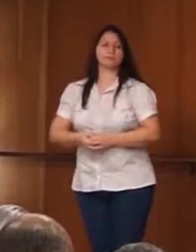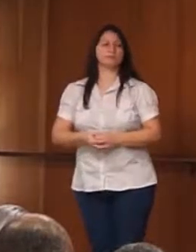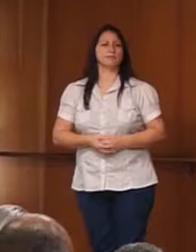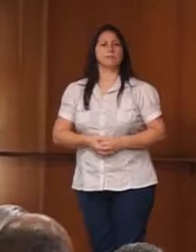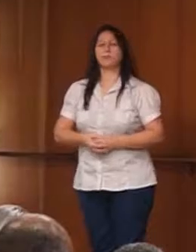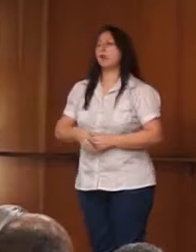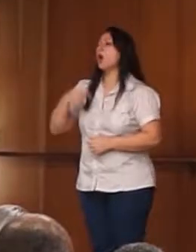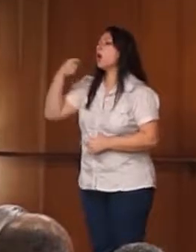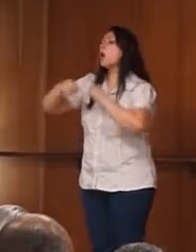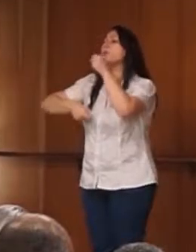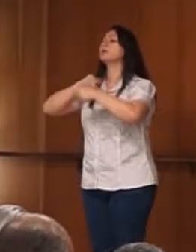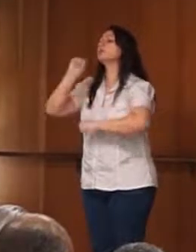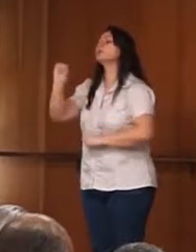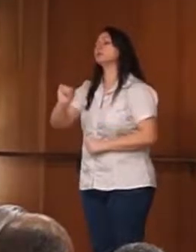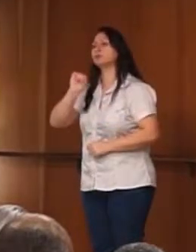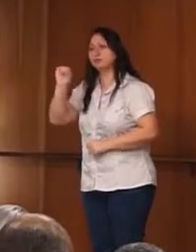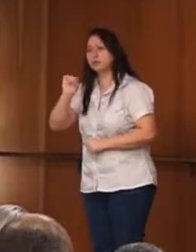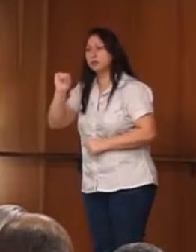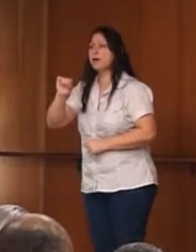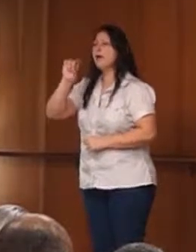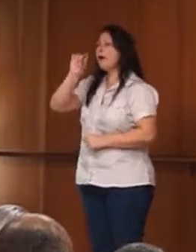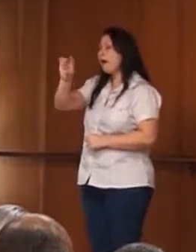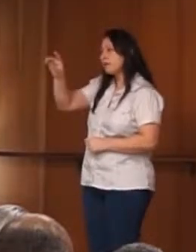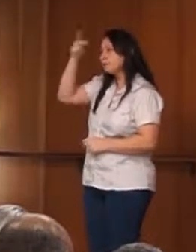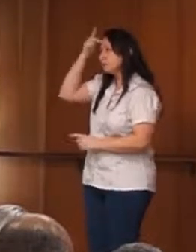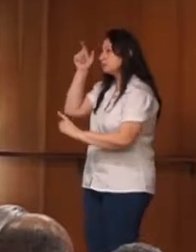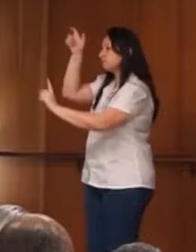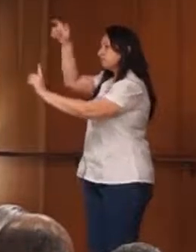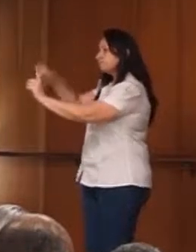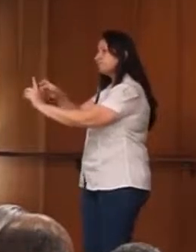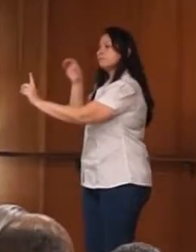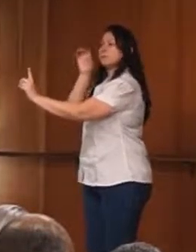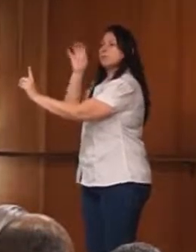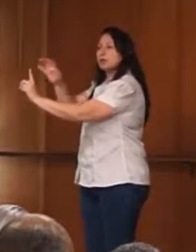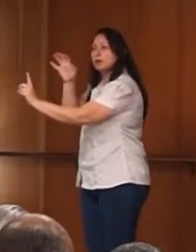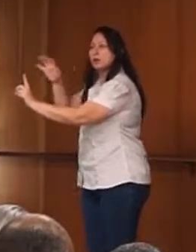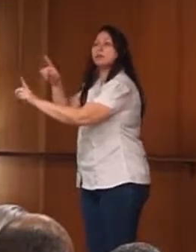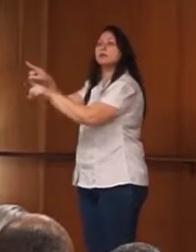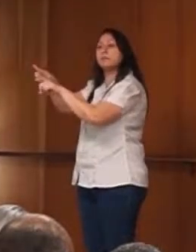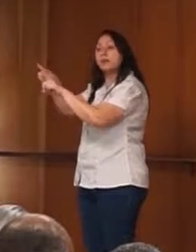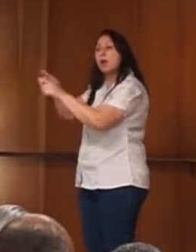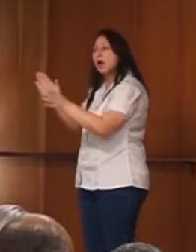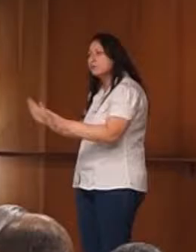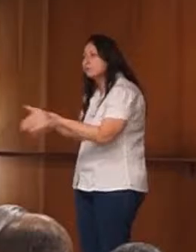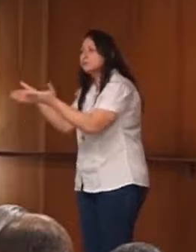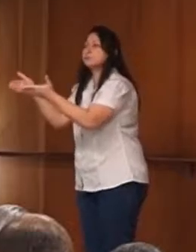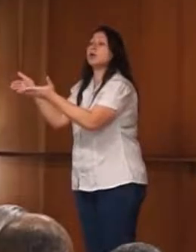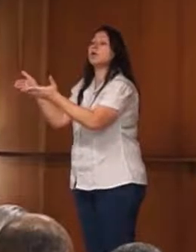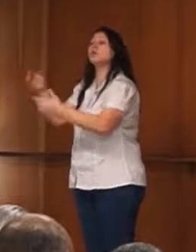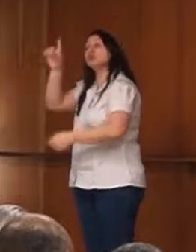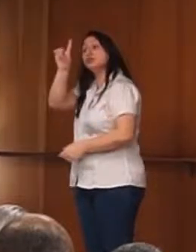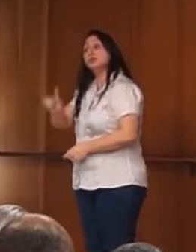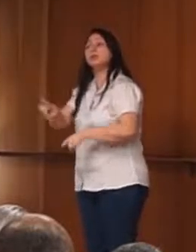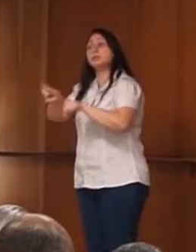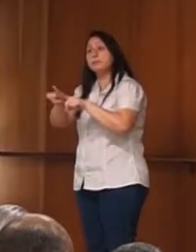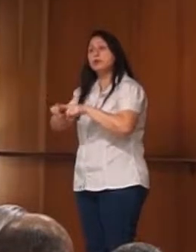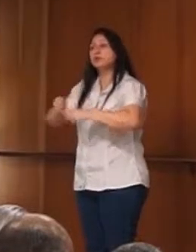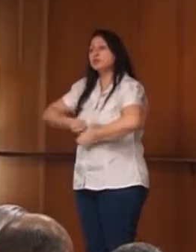a obrigação de cada um como cidadãos e o direito de poder expressar